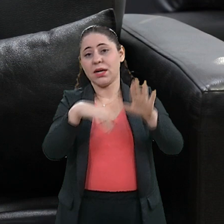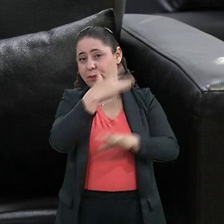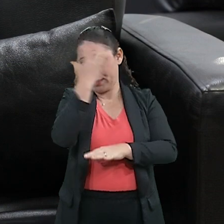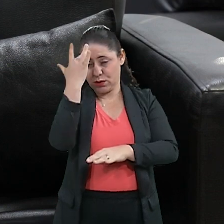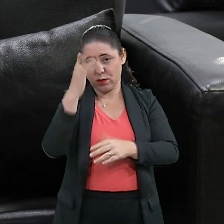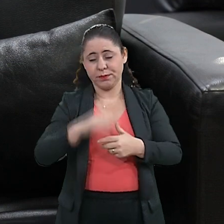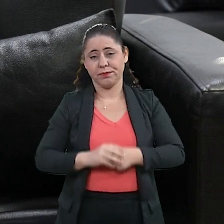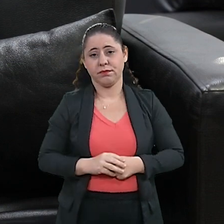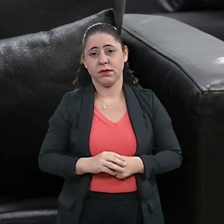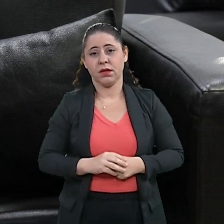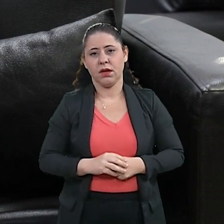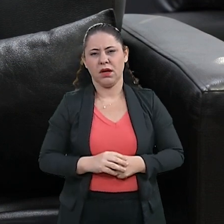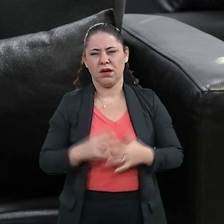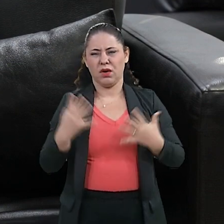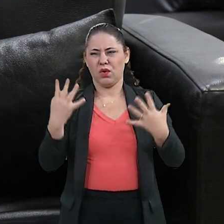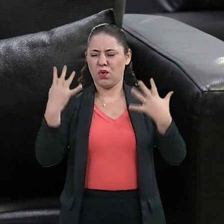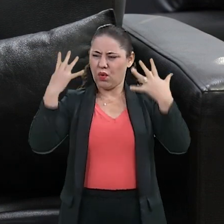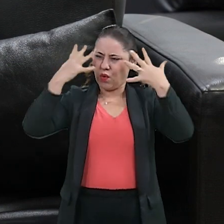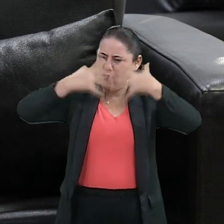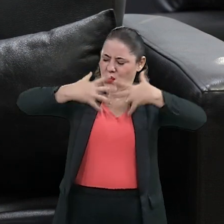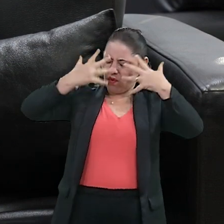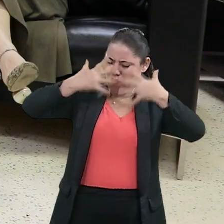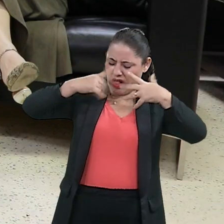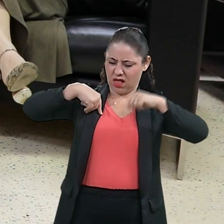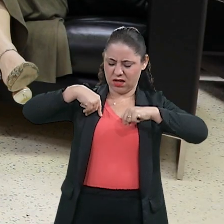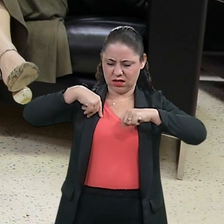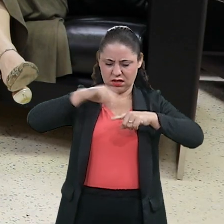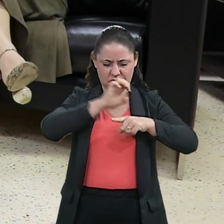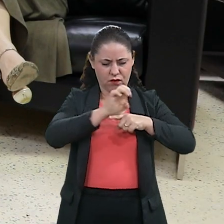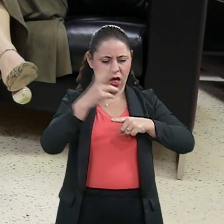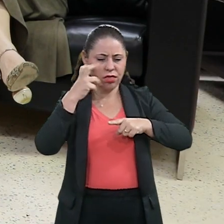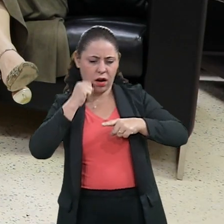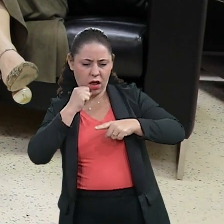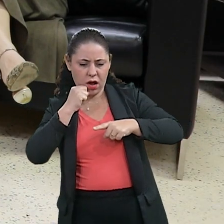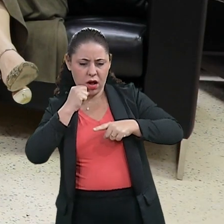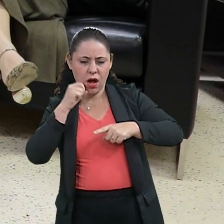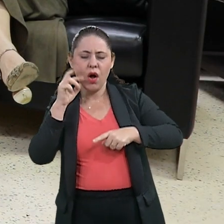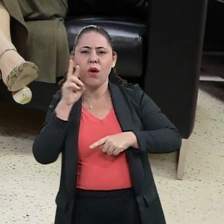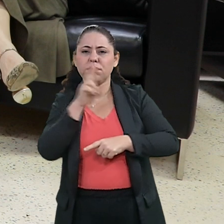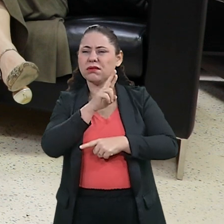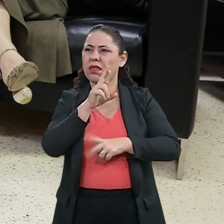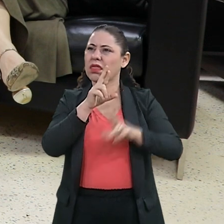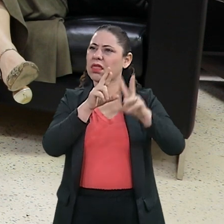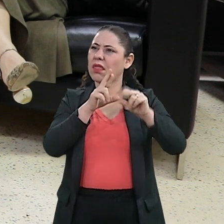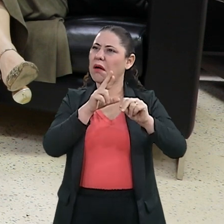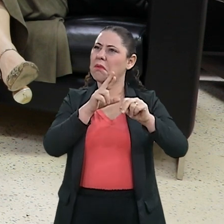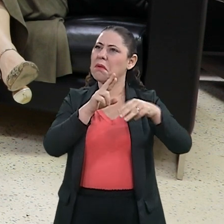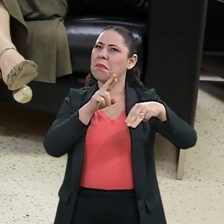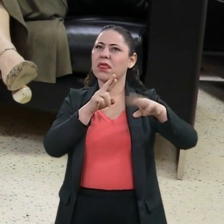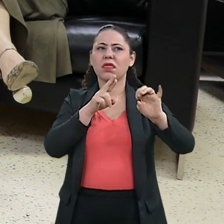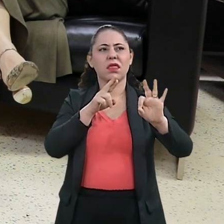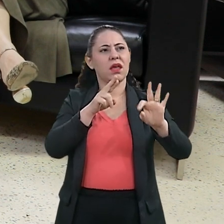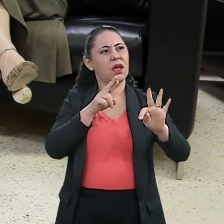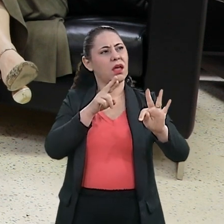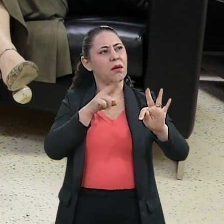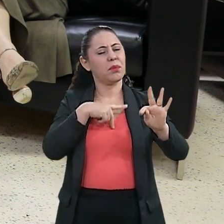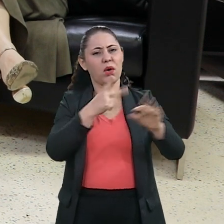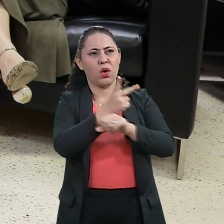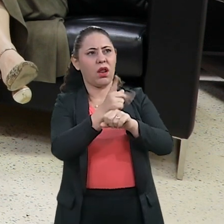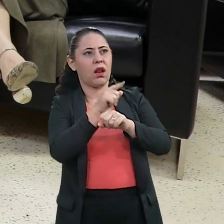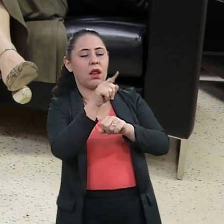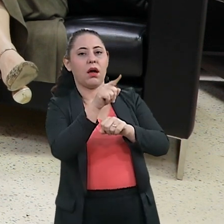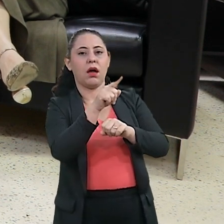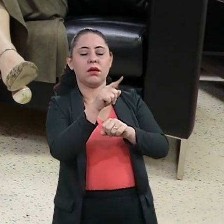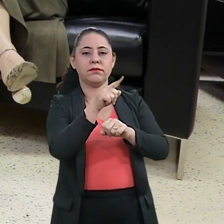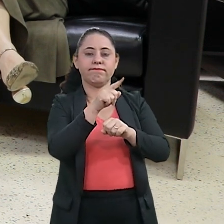localizar. Às vezes a pessoa confunde, né, os estados. Fui adotada em Rondonópolis. Não, lá é Mato Grosso, procura